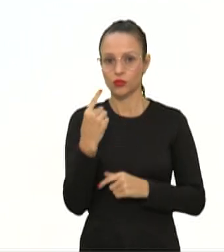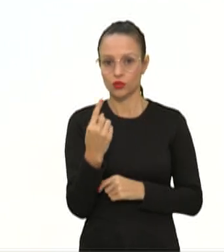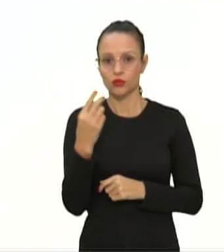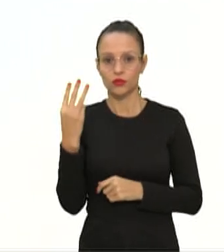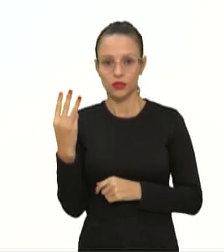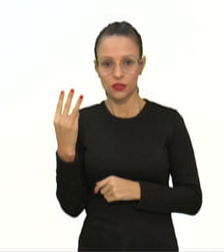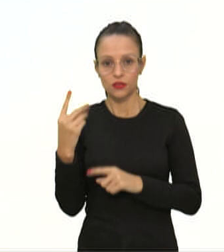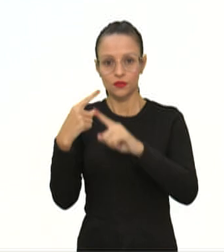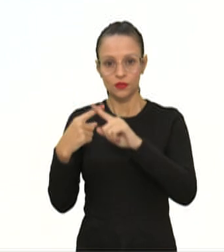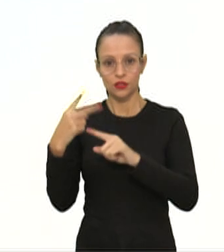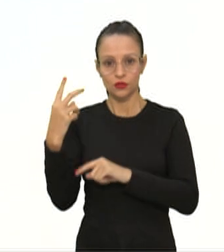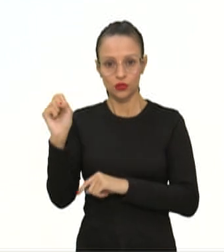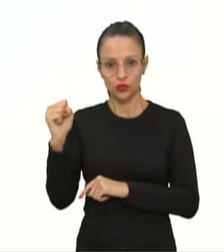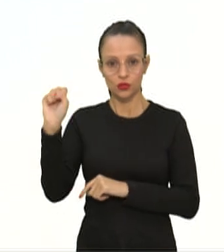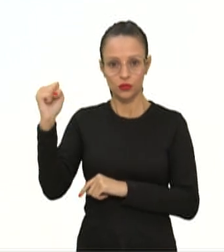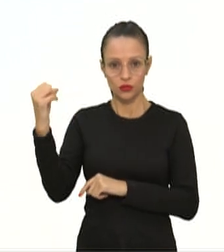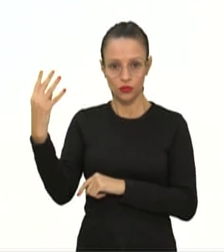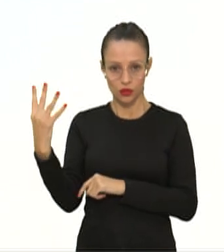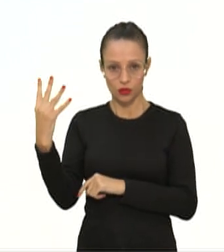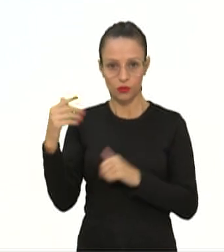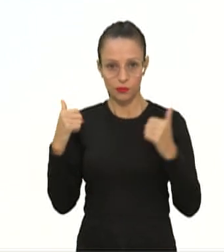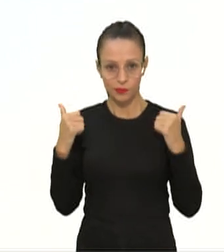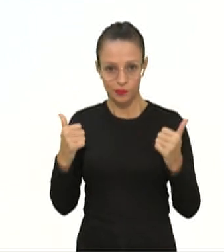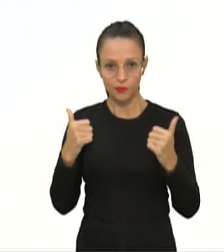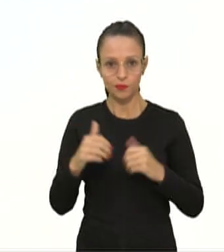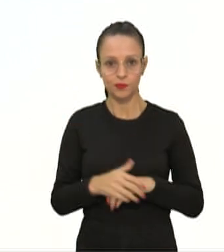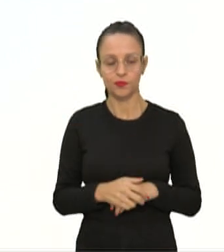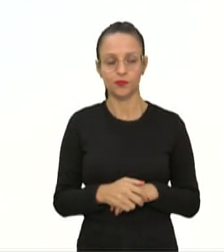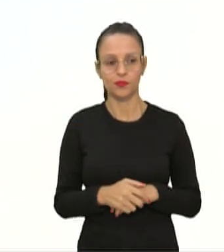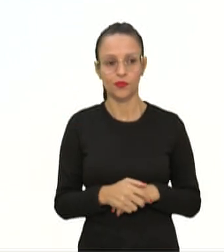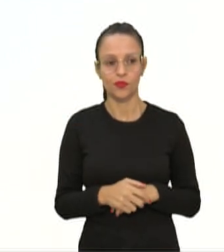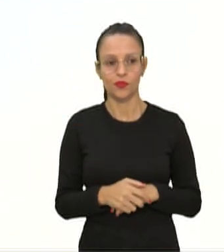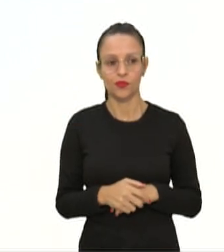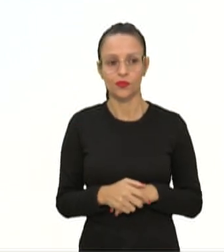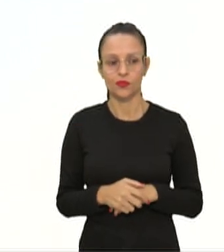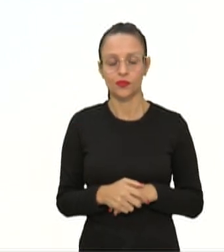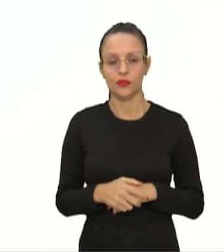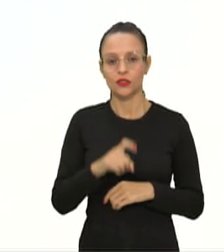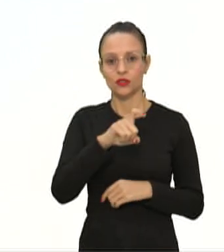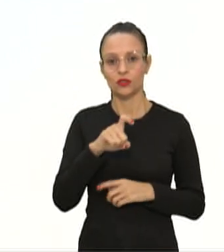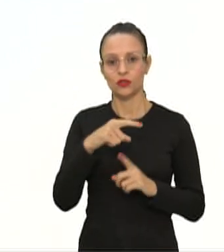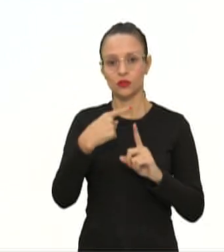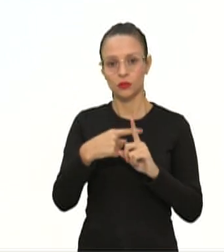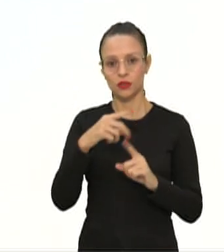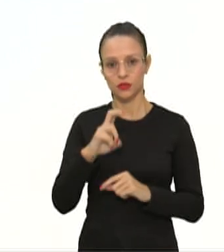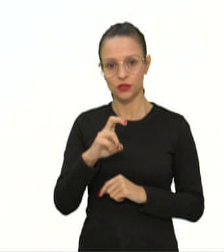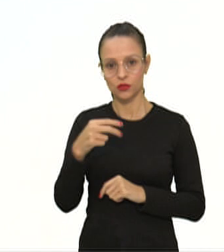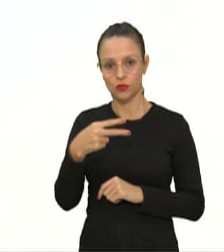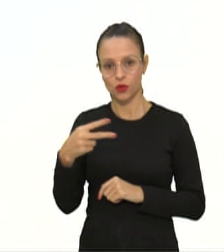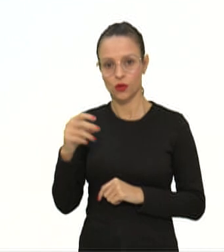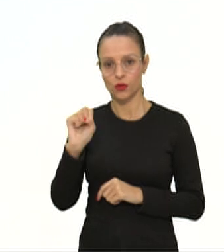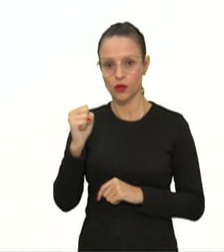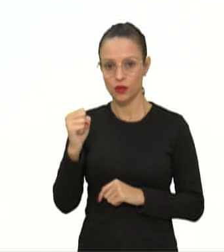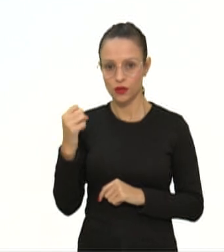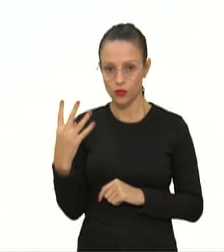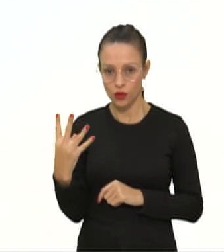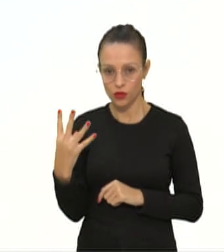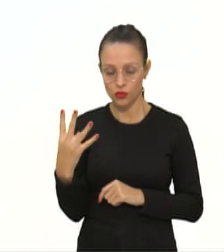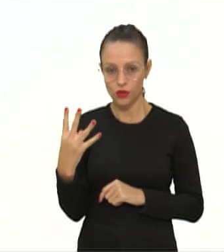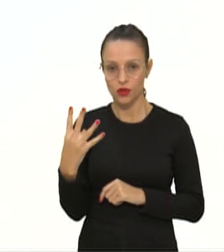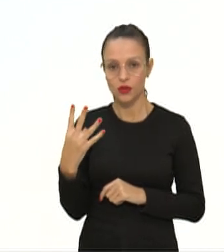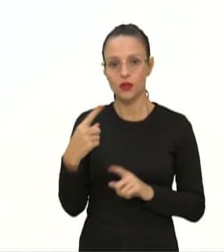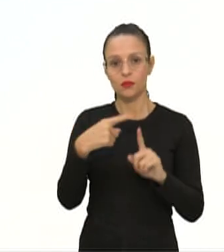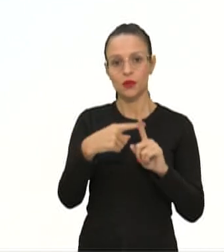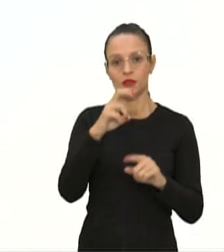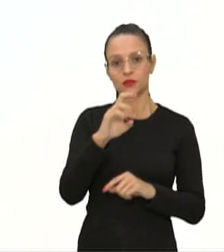vezes 28 é 84, beleza? Então agora fica assim, x mais 5 igual a 84, o mais 5 vai